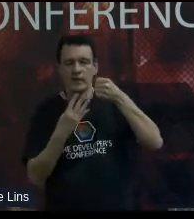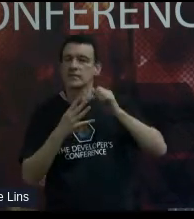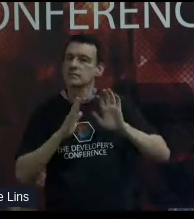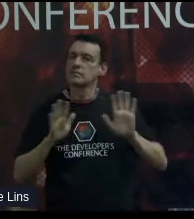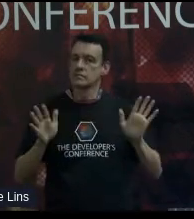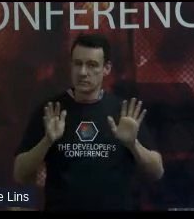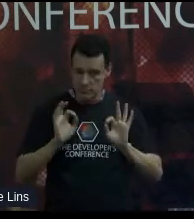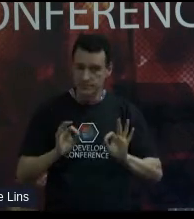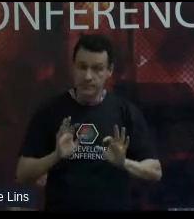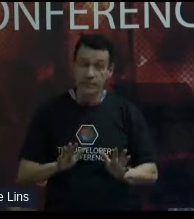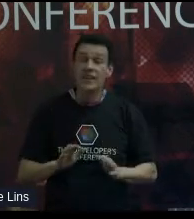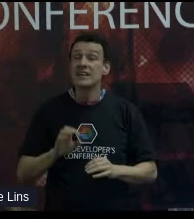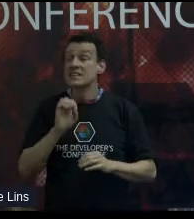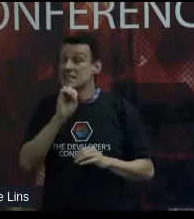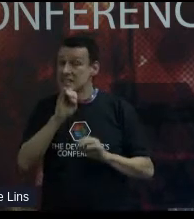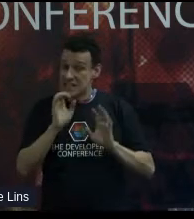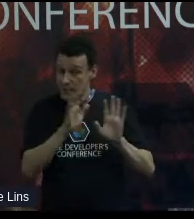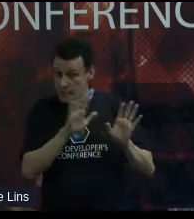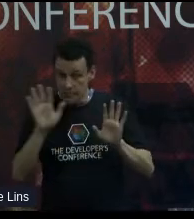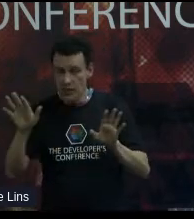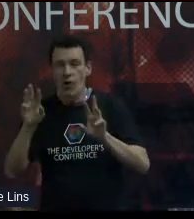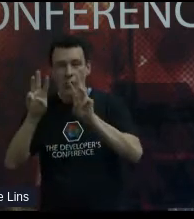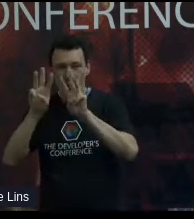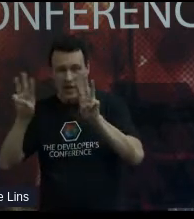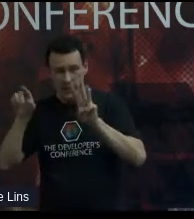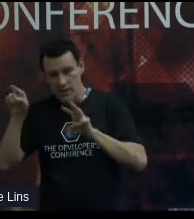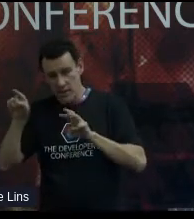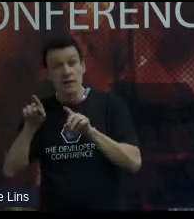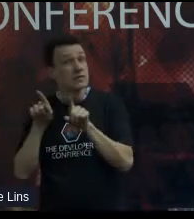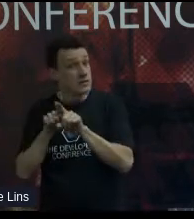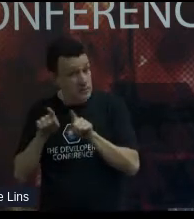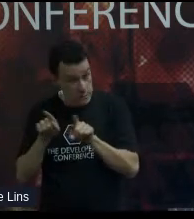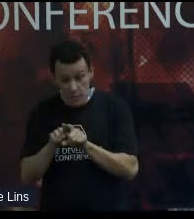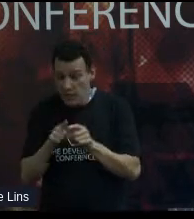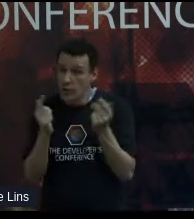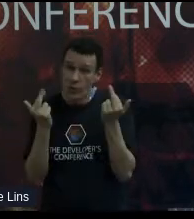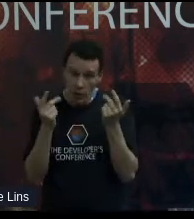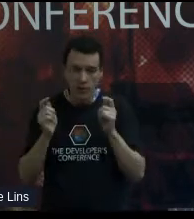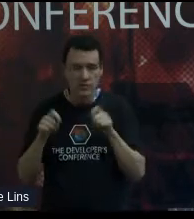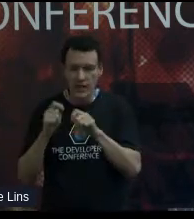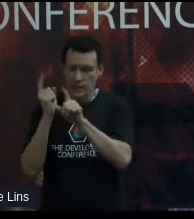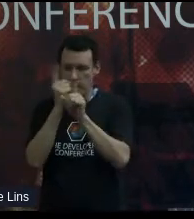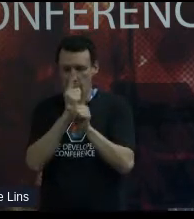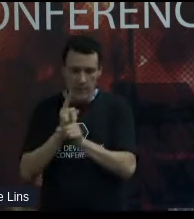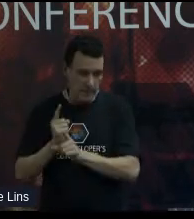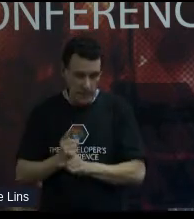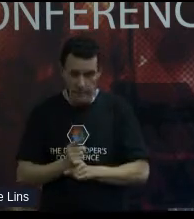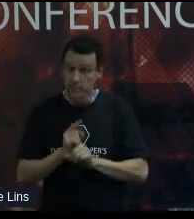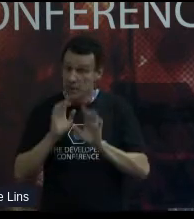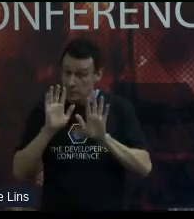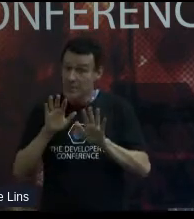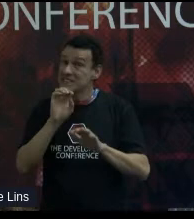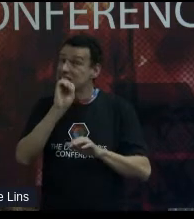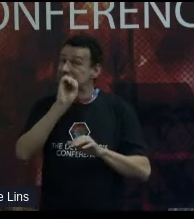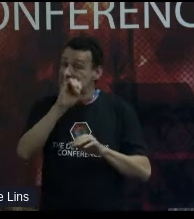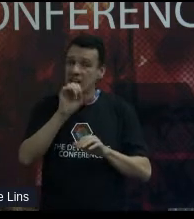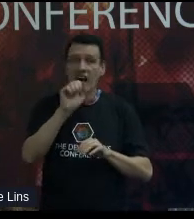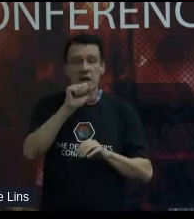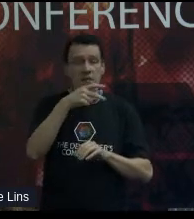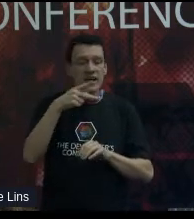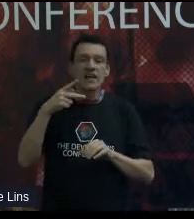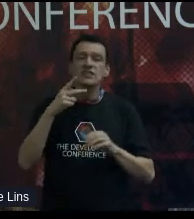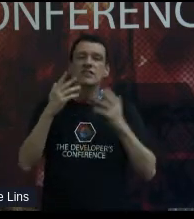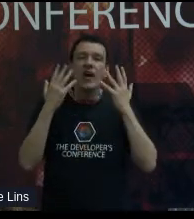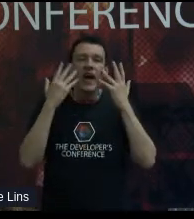aplicativo WebView, ele também consegue fazer essa diferenciação. Agora, se é um aplicativo nativo, né, Flávio, aí ele só vai ler como título, mas